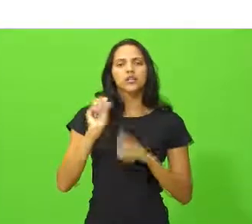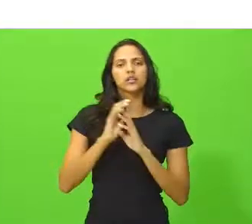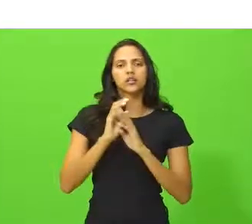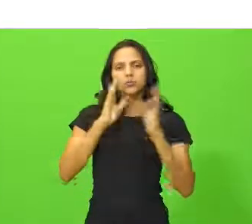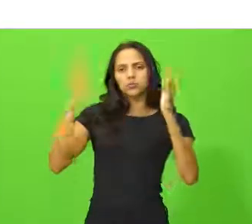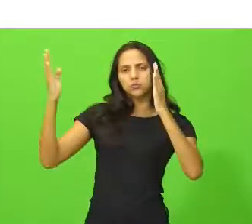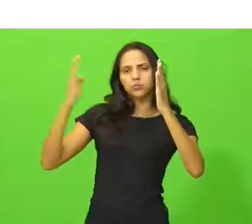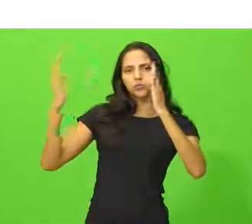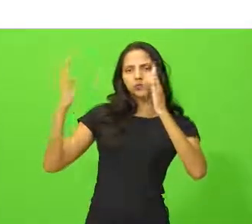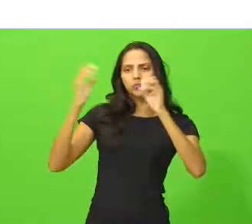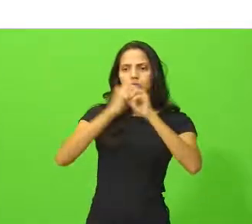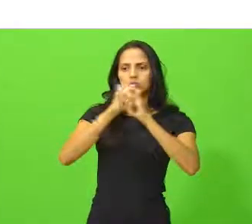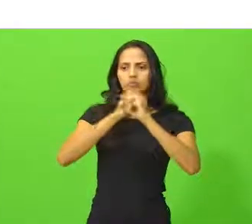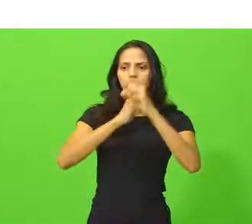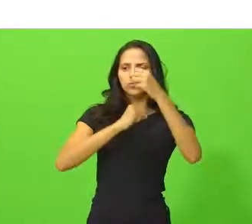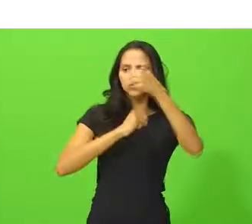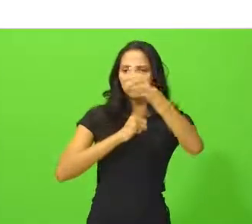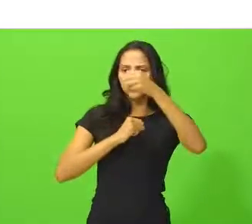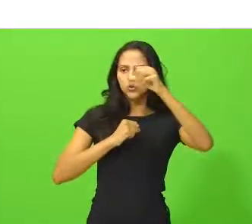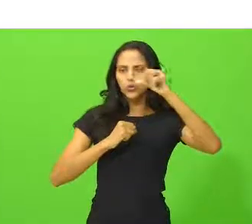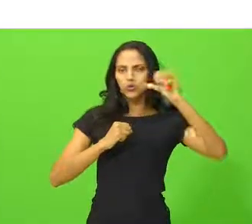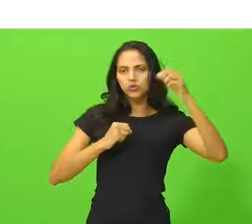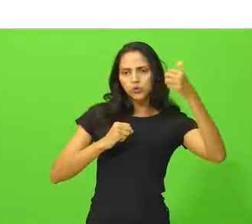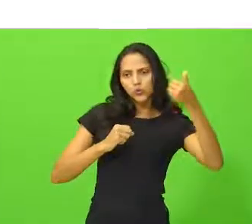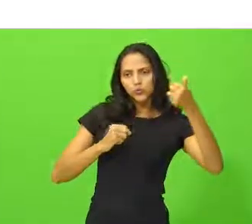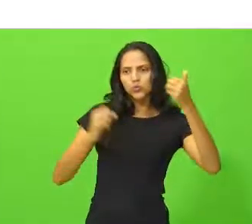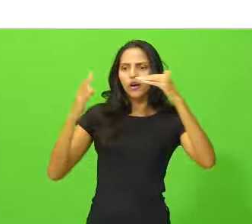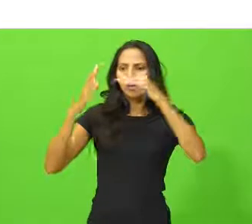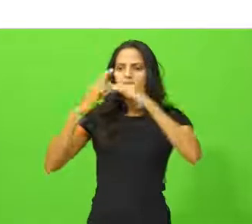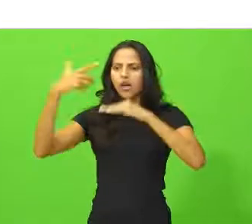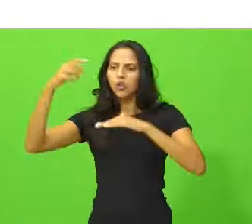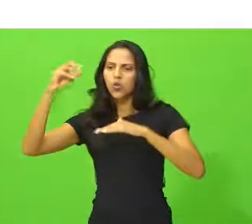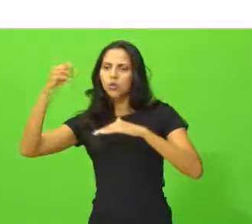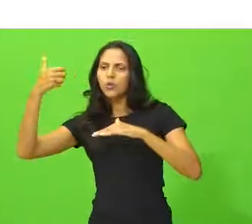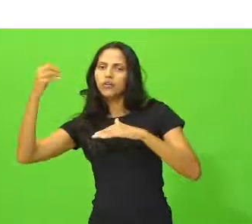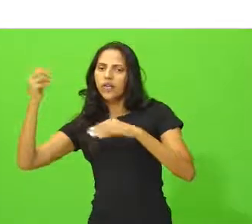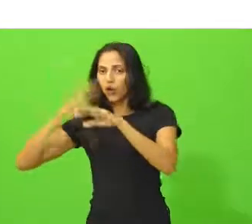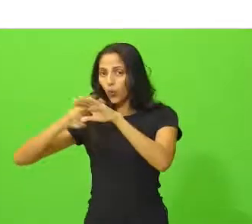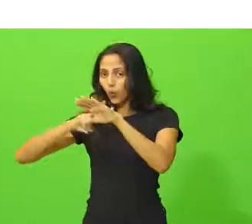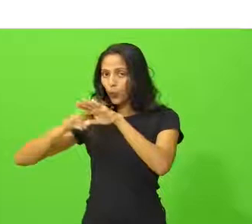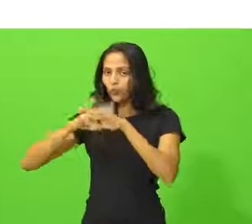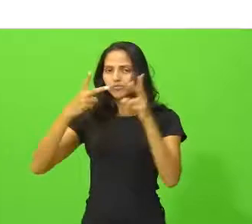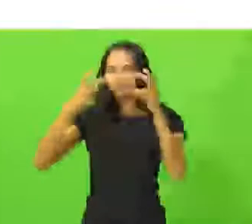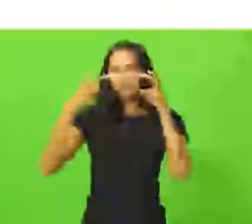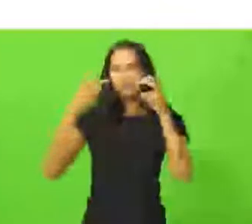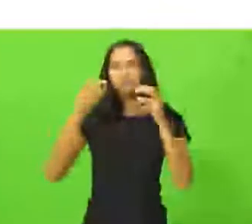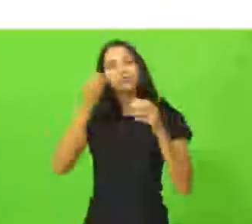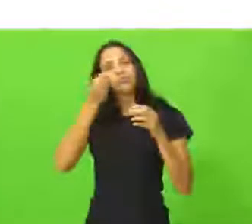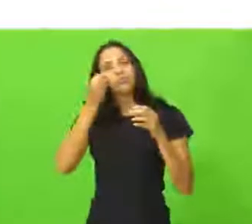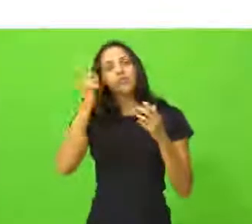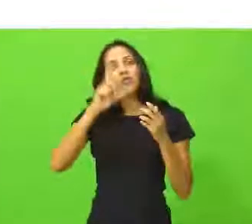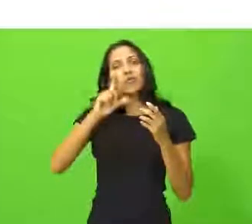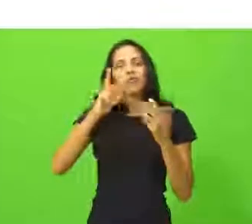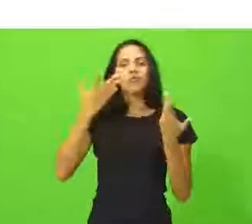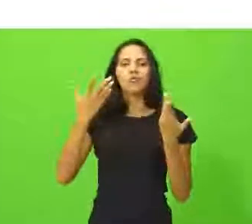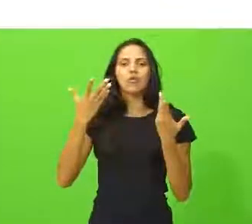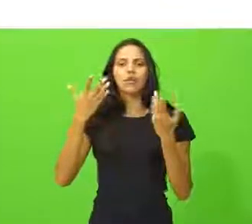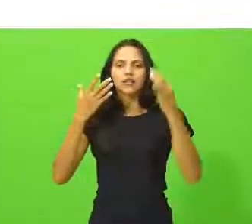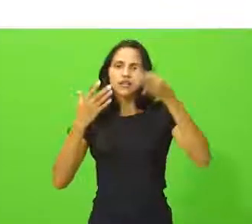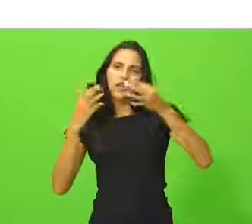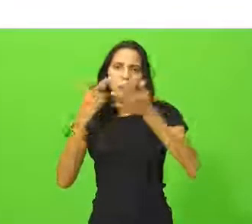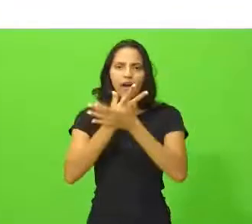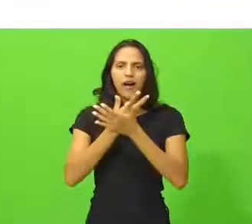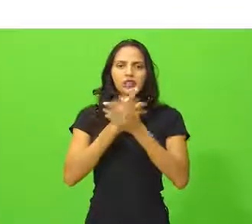o período de 1991, e o verde indica 2010. Vamos às assertivas.